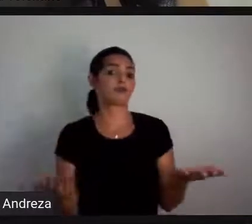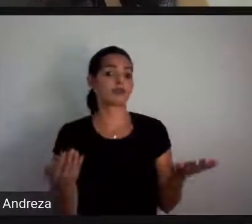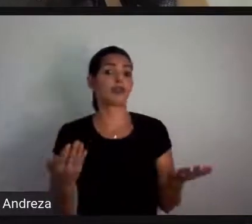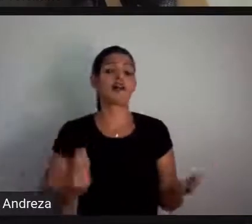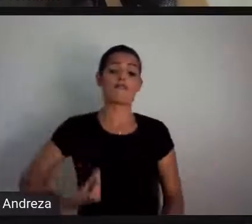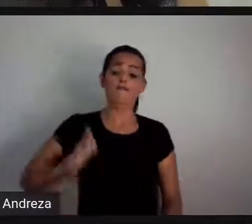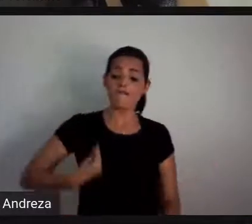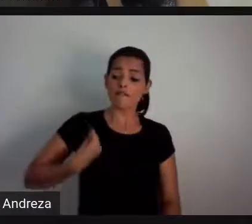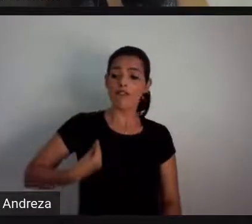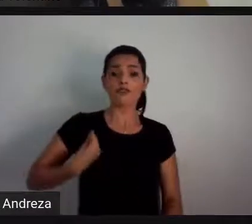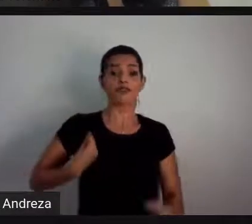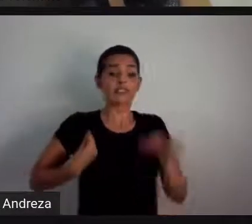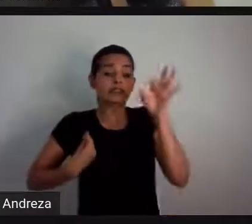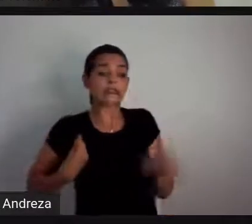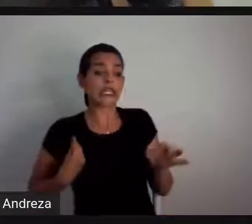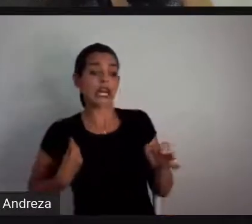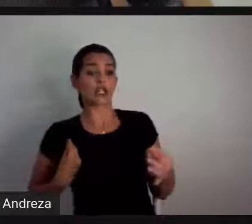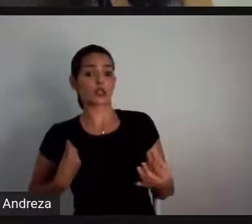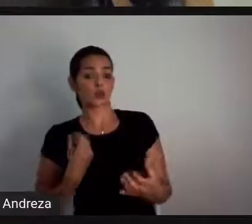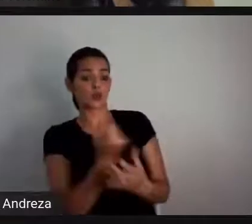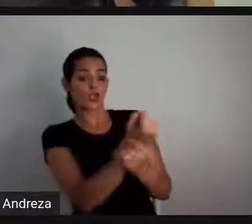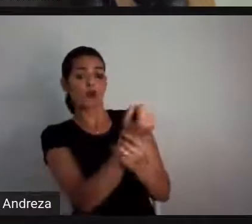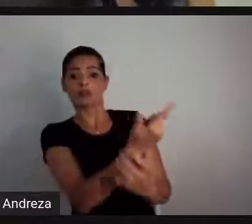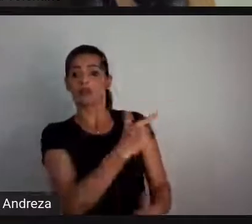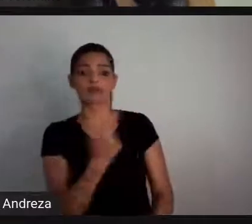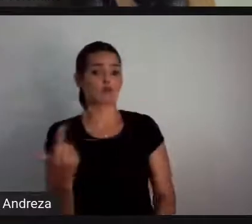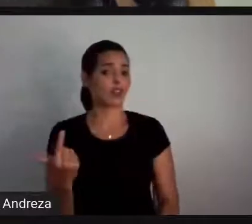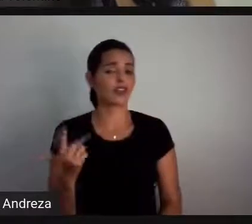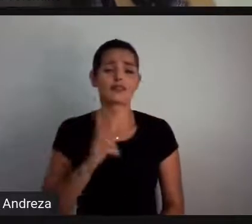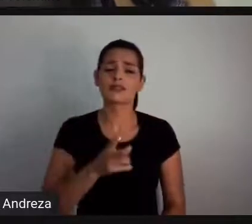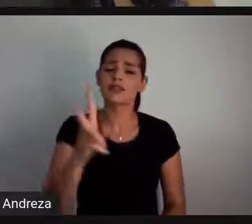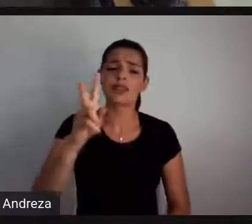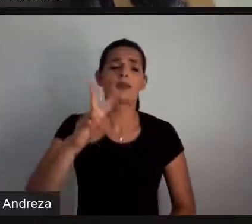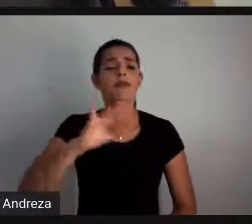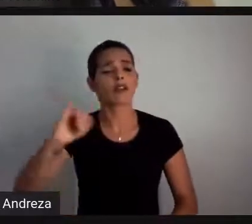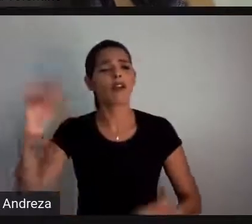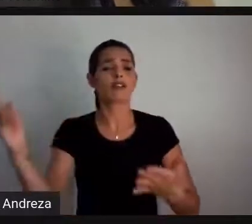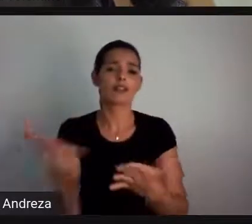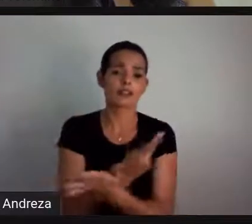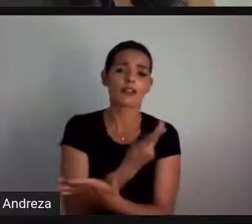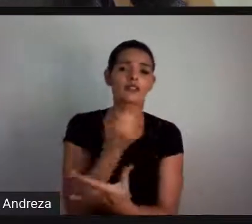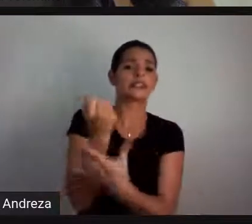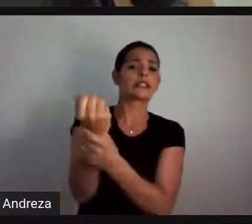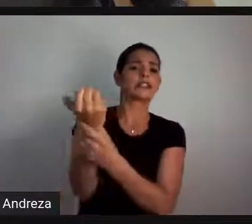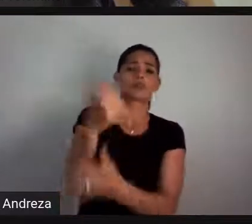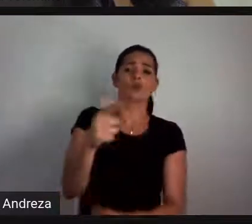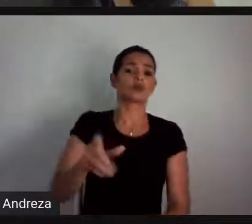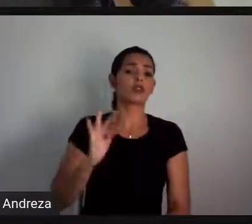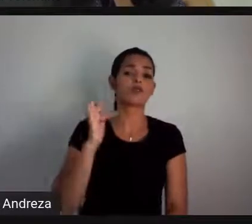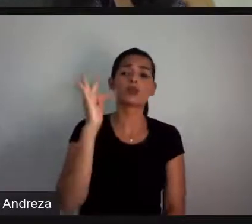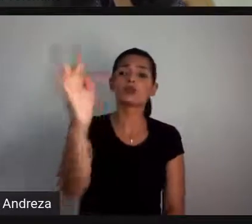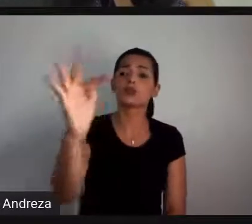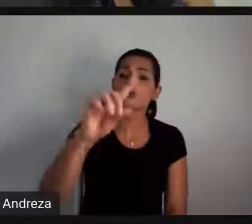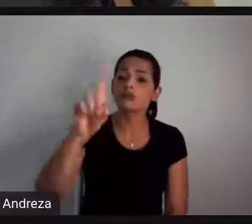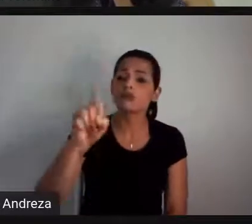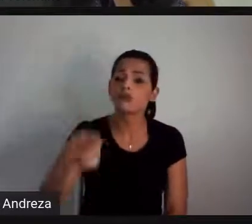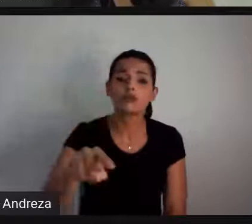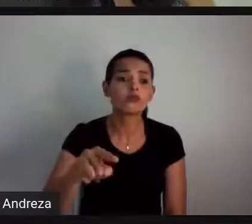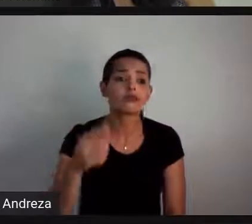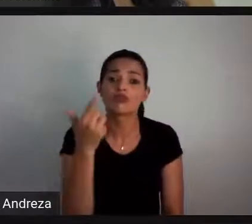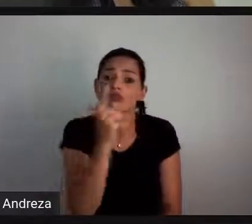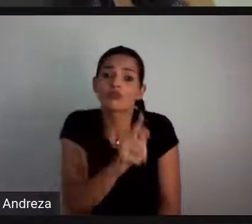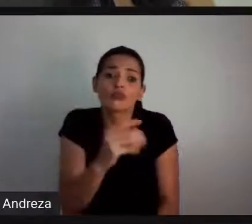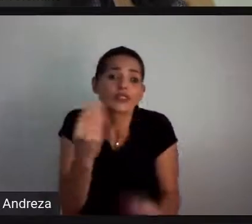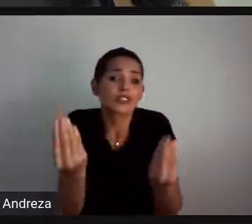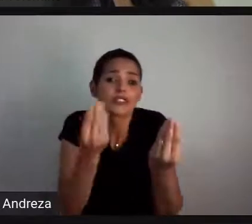vivemos, né? E sempre viveremos em momentos, em situações de incerteza, ninguém sabe o futuro mesmo. Então, a gente precisa aprender a